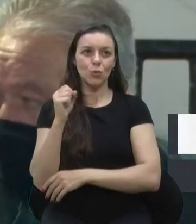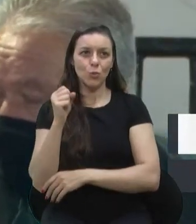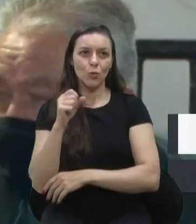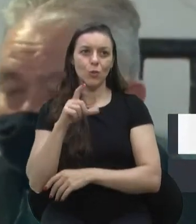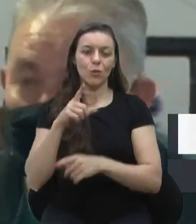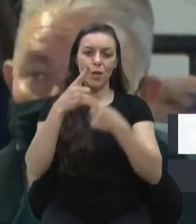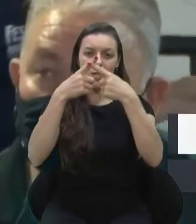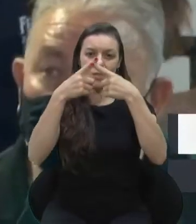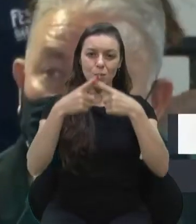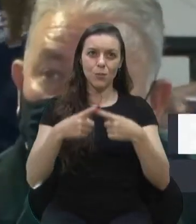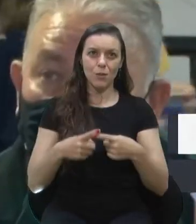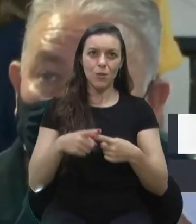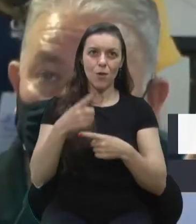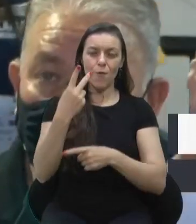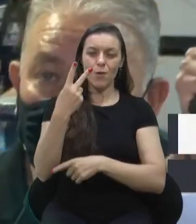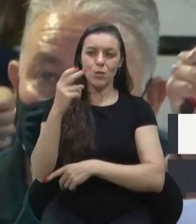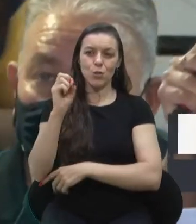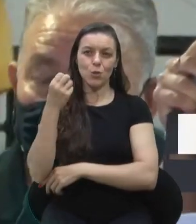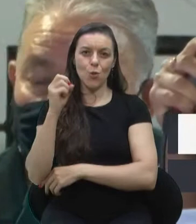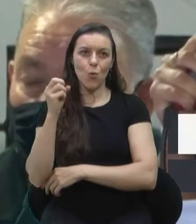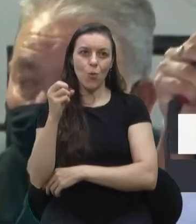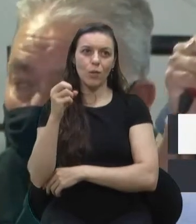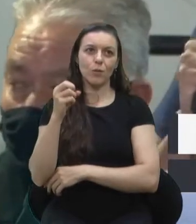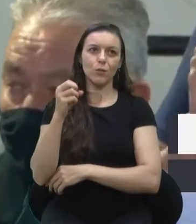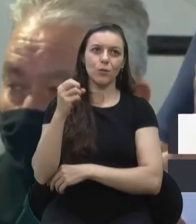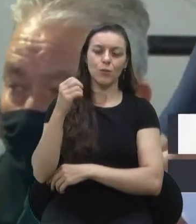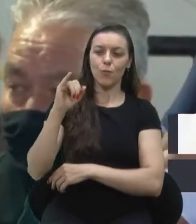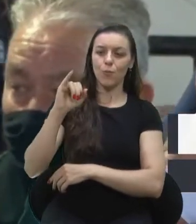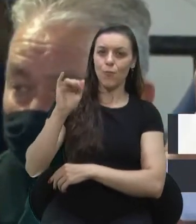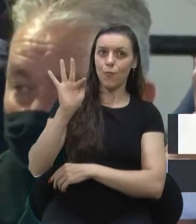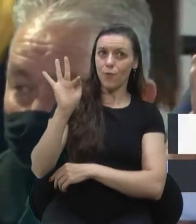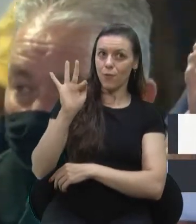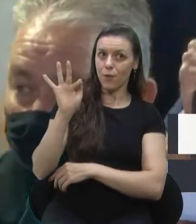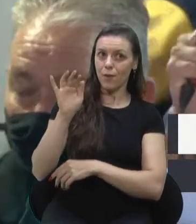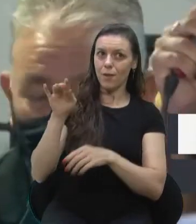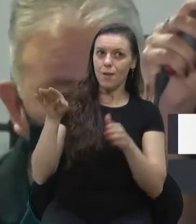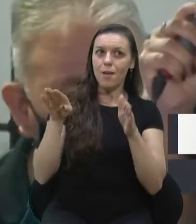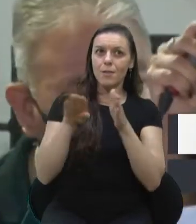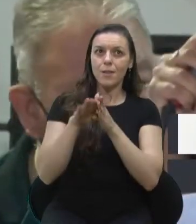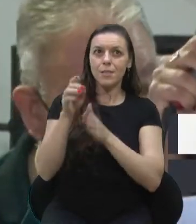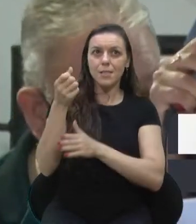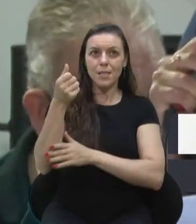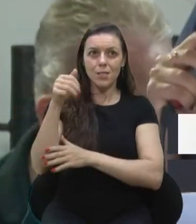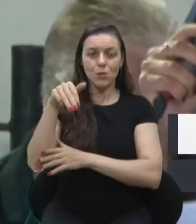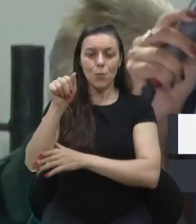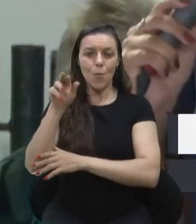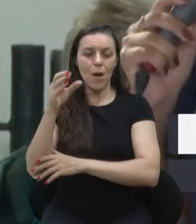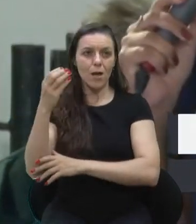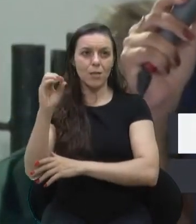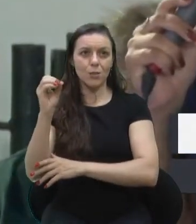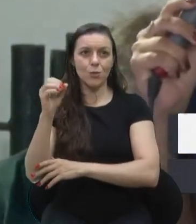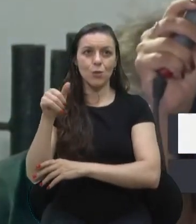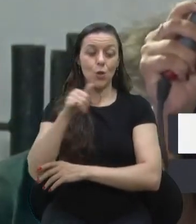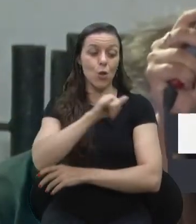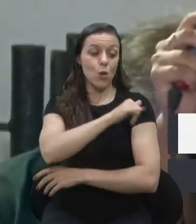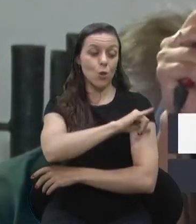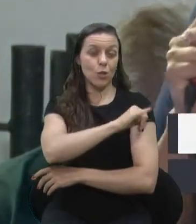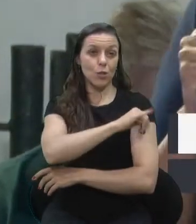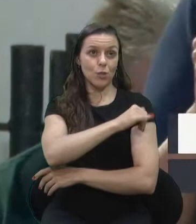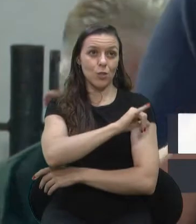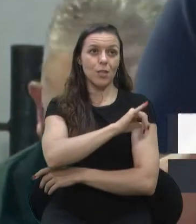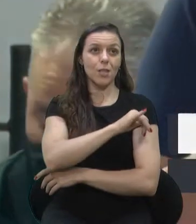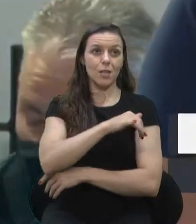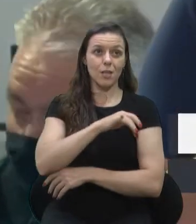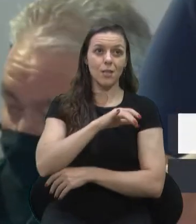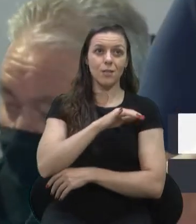disputando agora, de 28 de fevereiro a 6 de março, no Centro de Desenvolvimento de Voleibol em Saquarema, no Rio de Janeiro, o Campeonato Brasileiro da